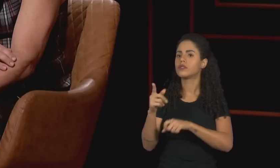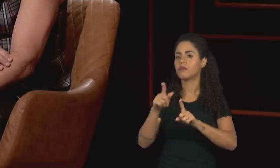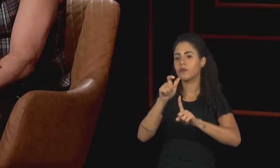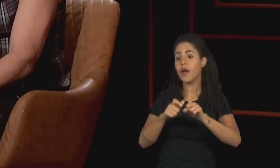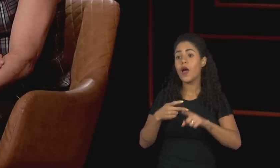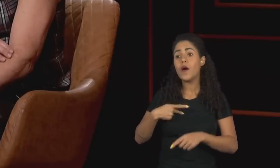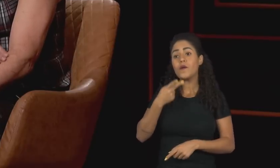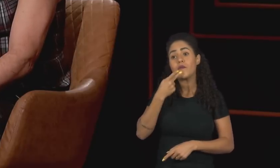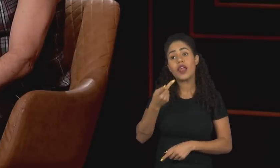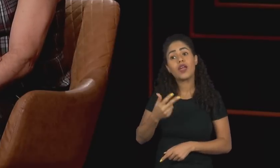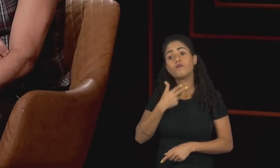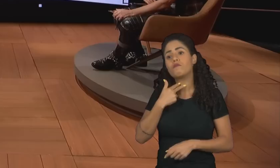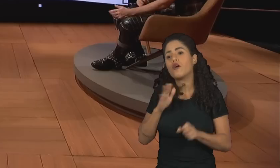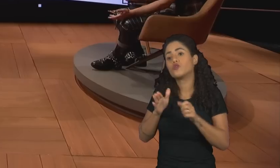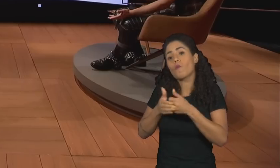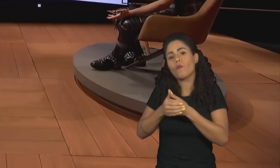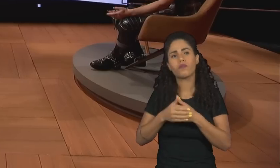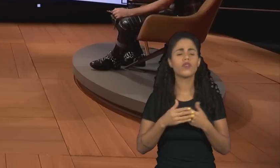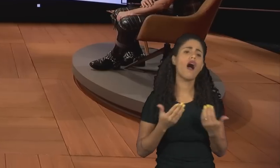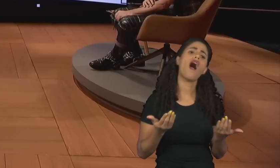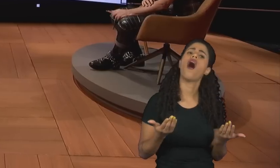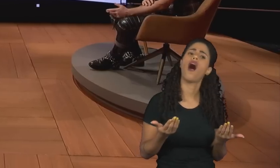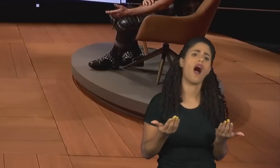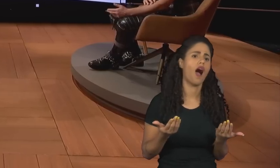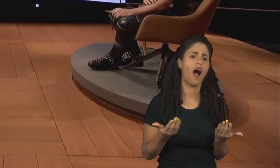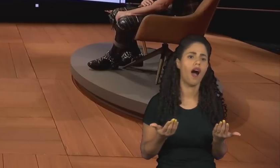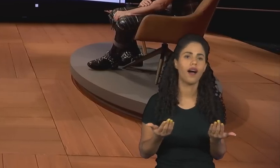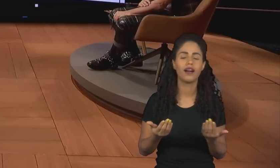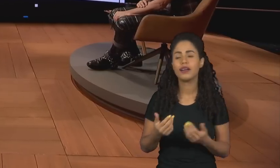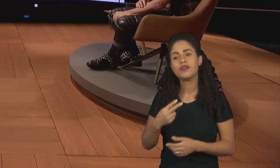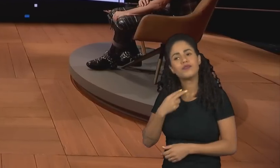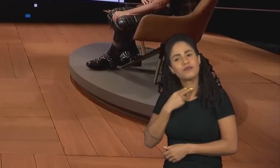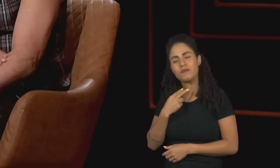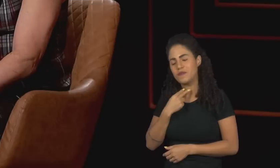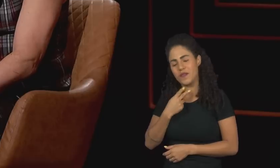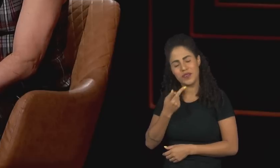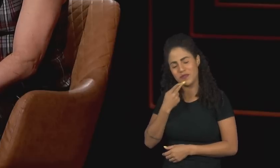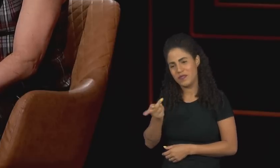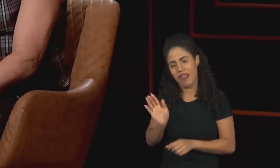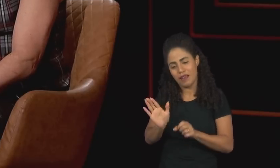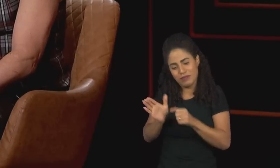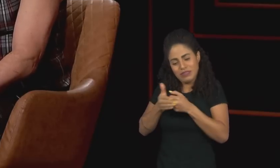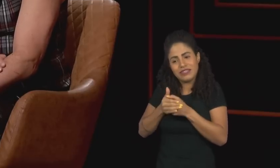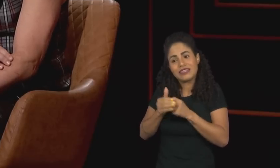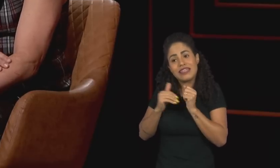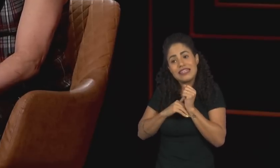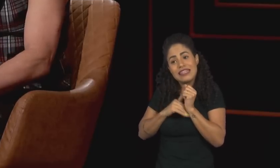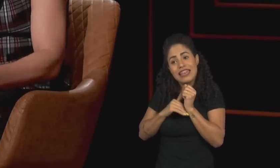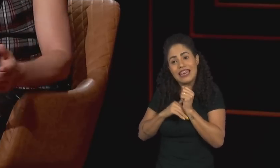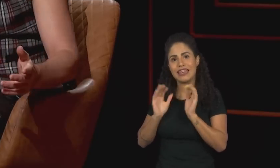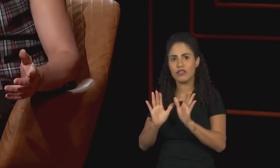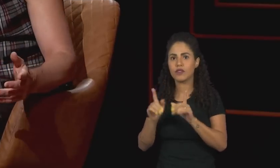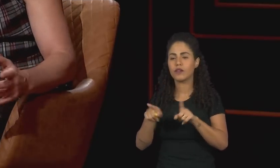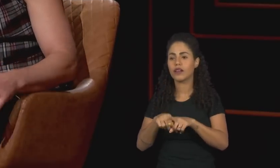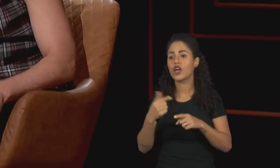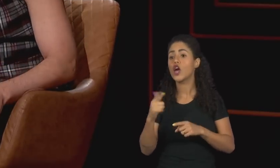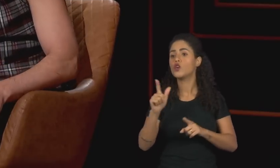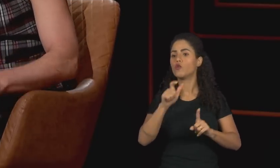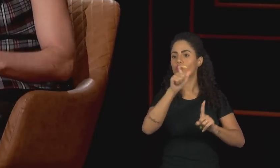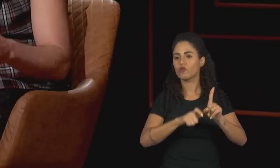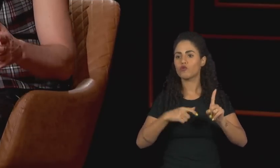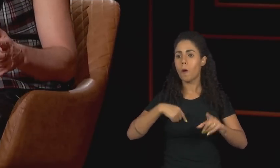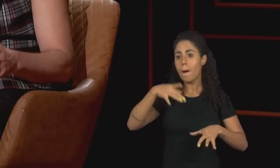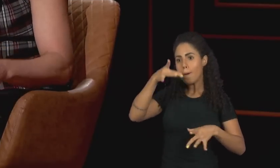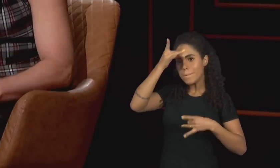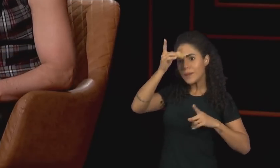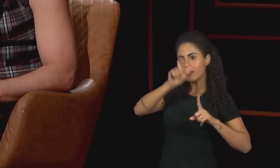falar. Eu não posso pelo... E um outro até eu posso, pela Warner, eu sou um matador de vampiros. Eu